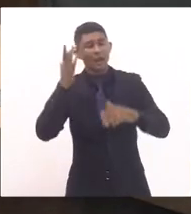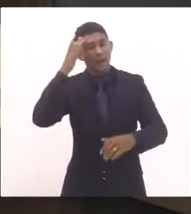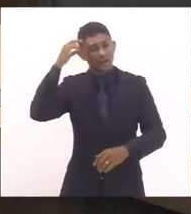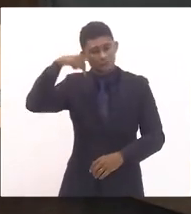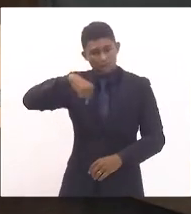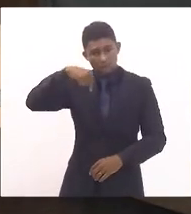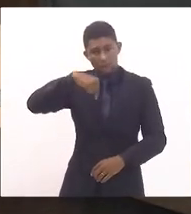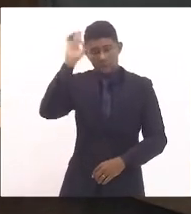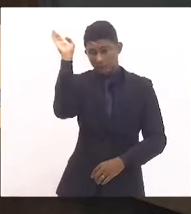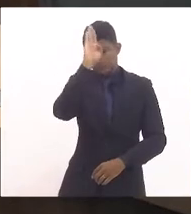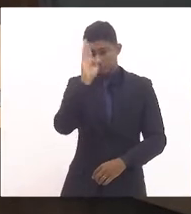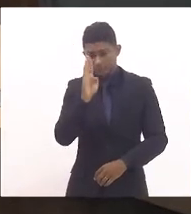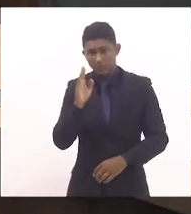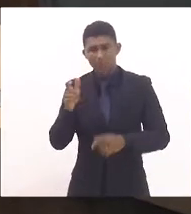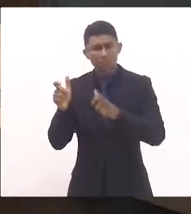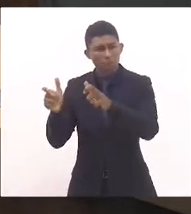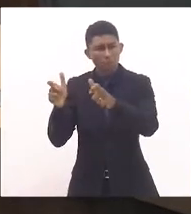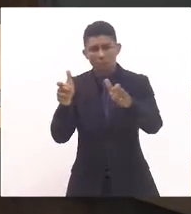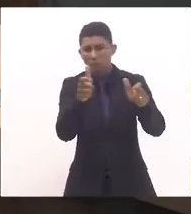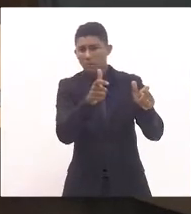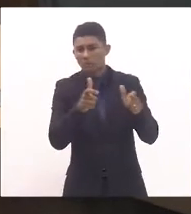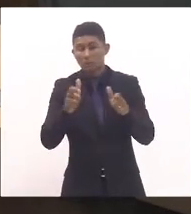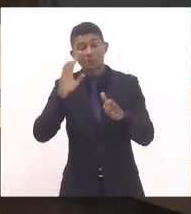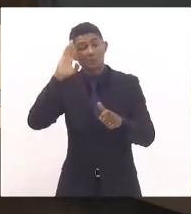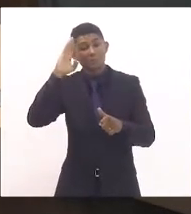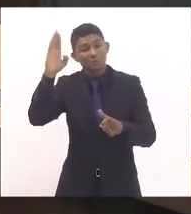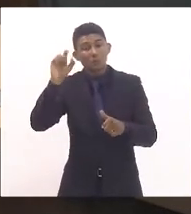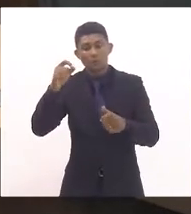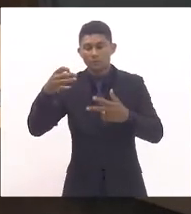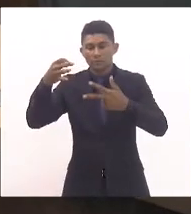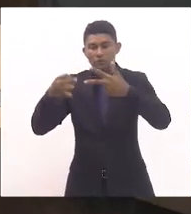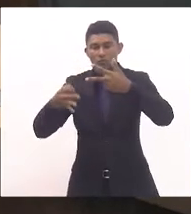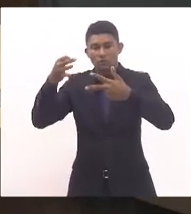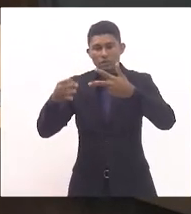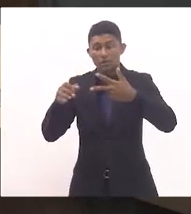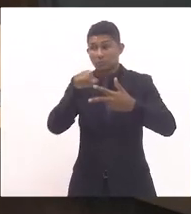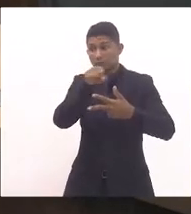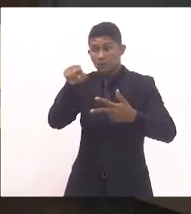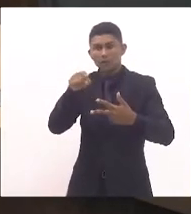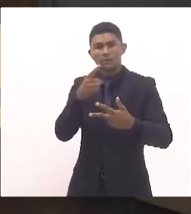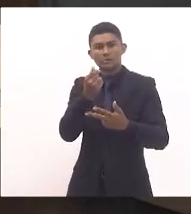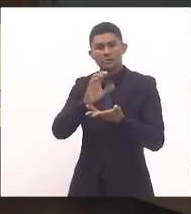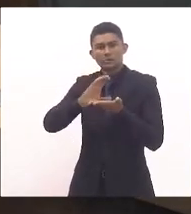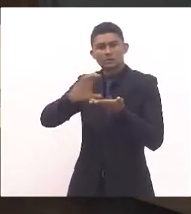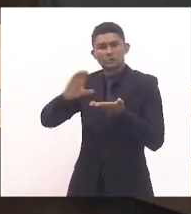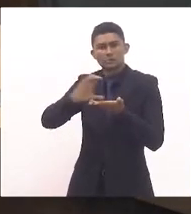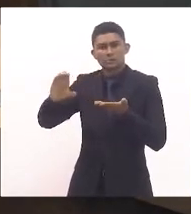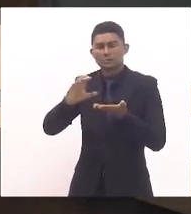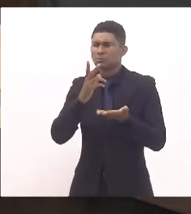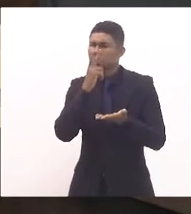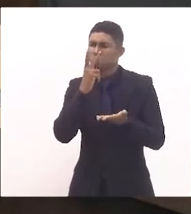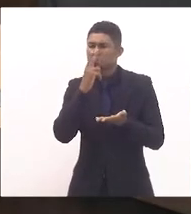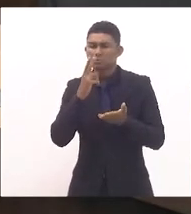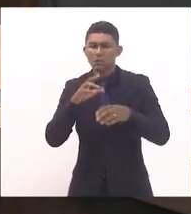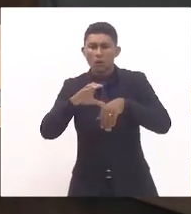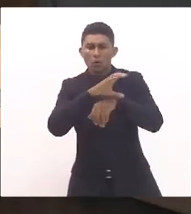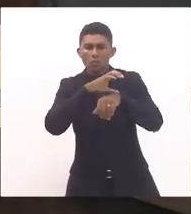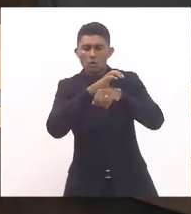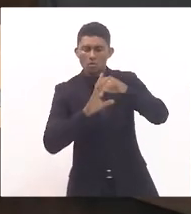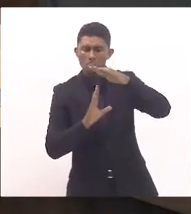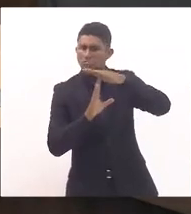que diversos setores, especialmente no judiciário, recebem verbas indenizatórias que passam por cima do teto constitucional, é um